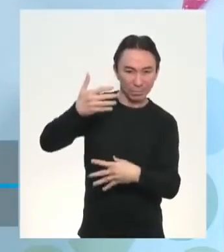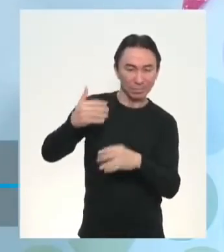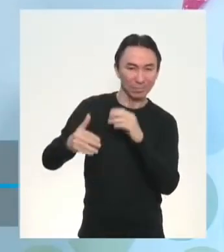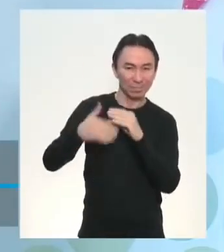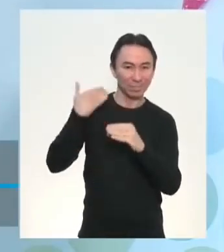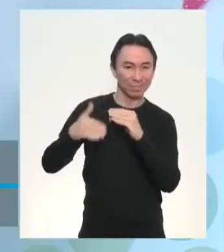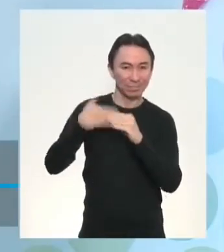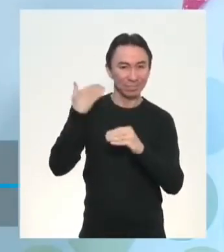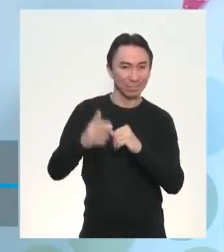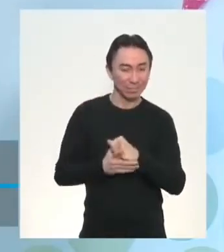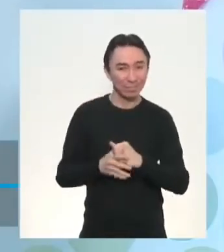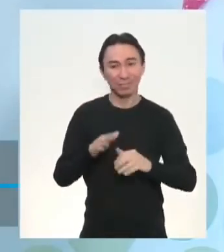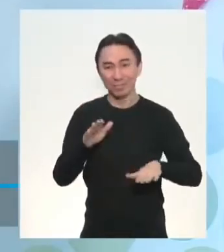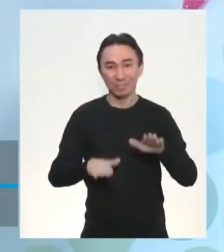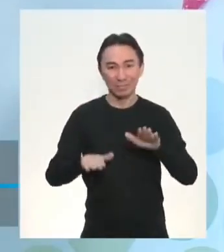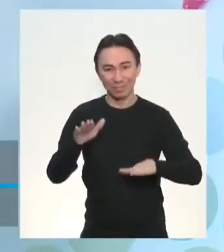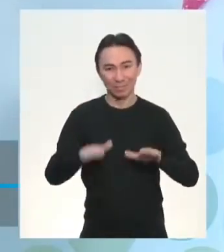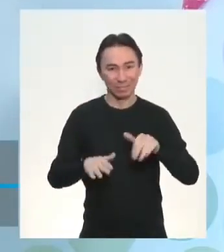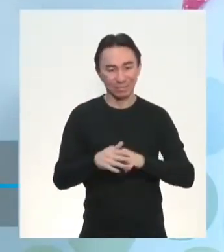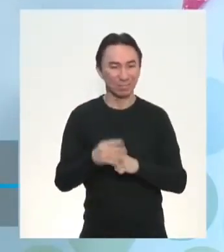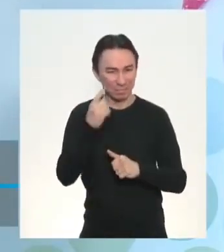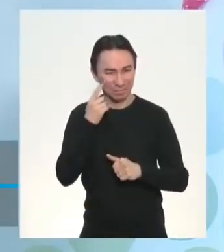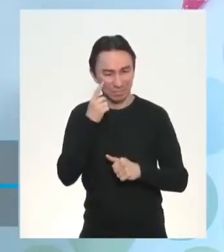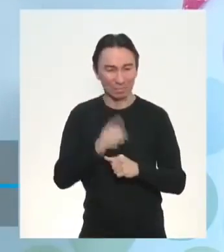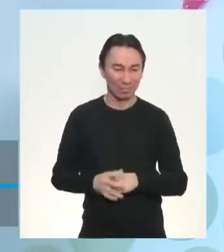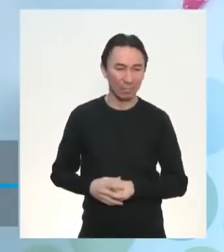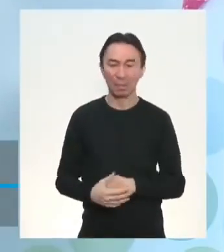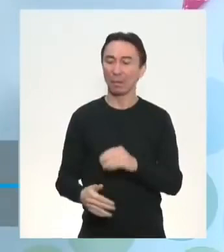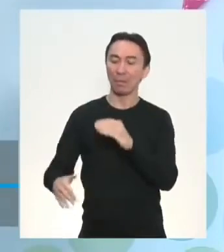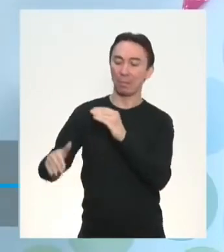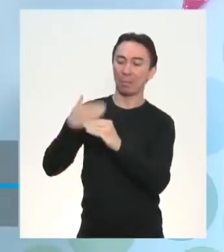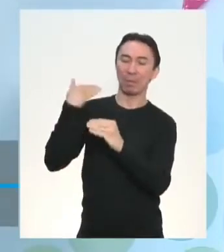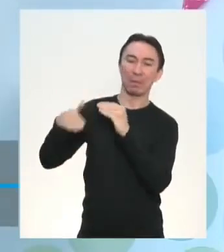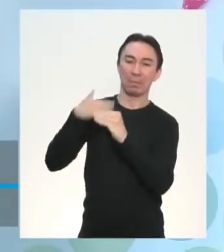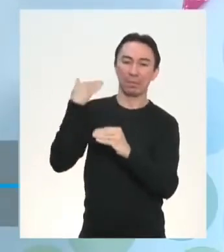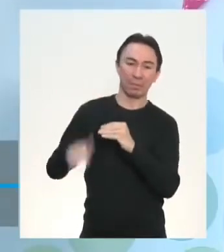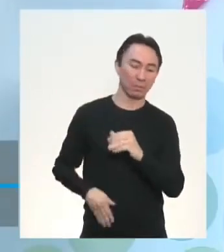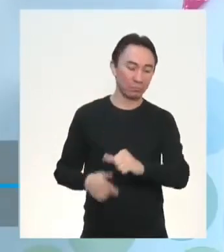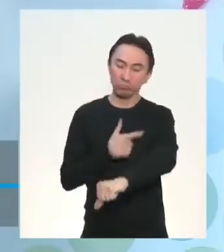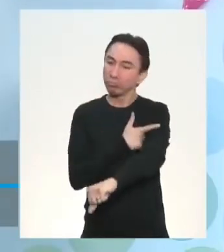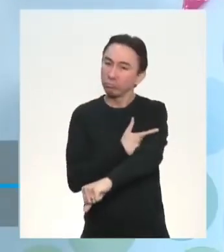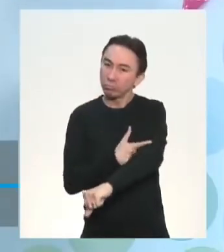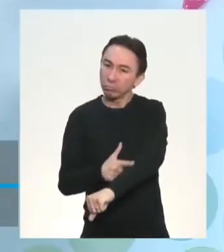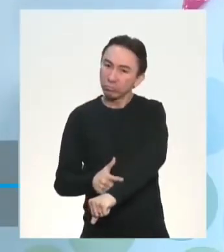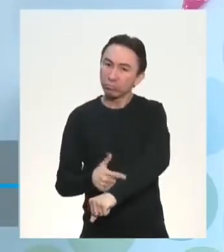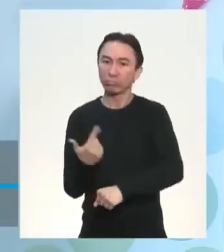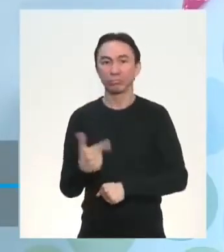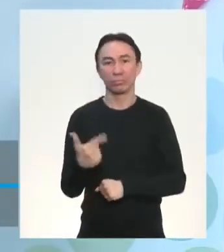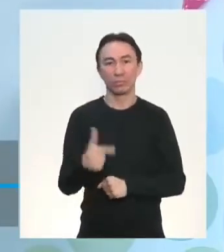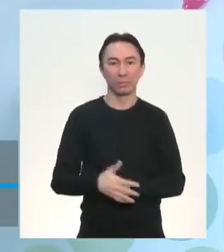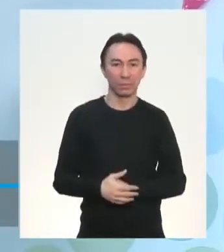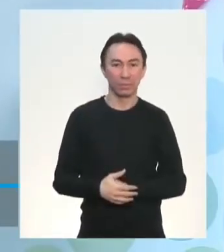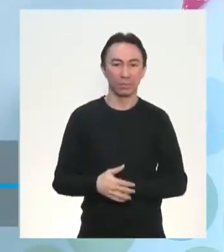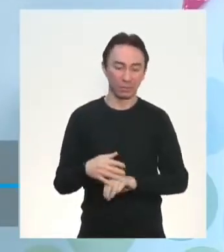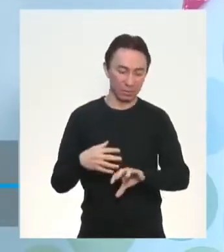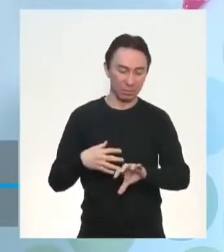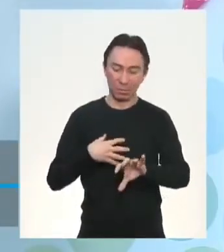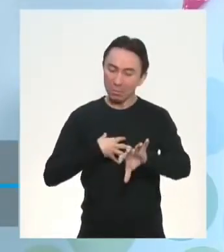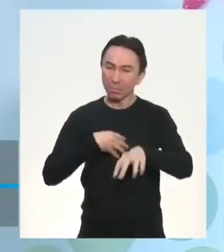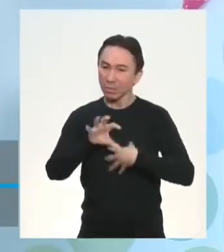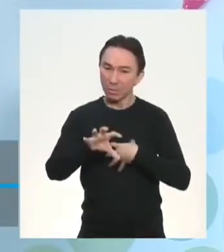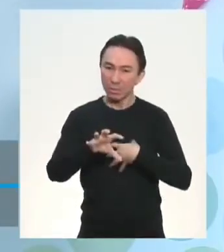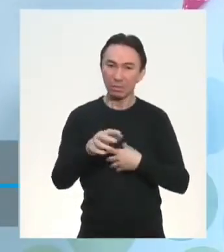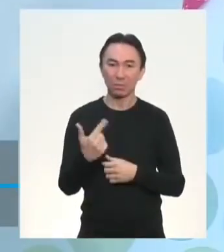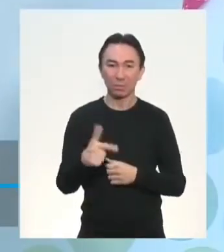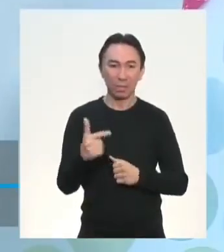são colocadas ali são muito sem educação, falta de empatia, como se nós estivéssemos aqui brincando, sem